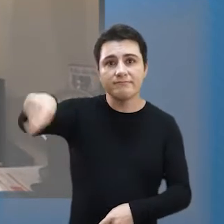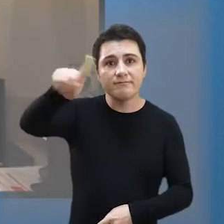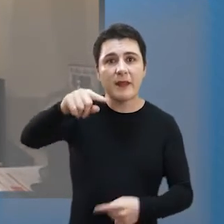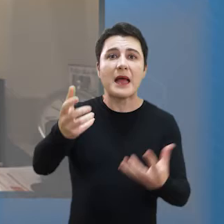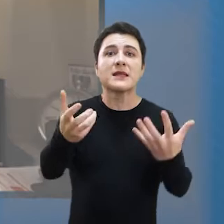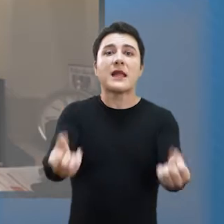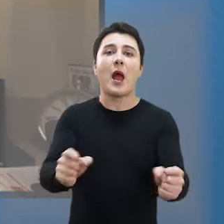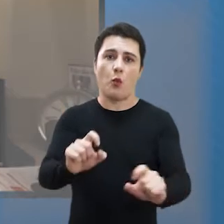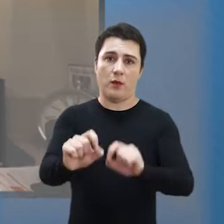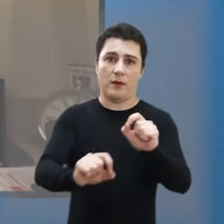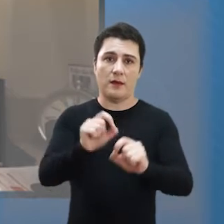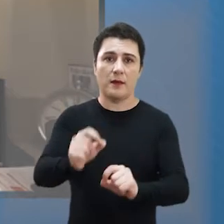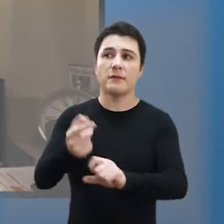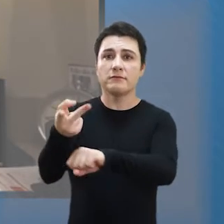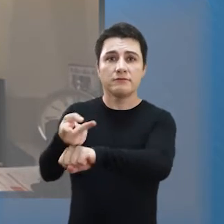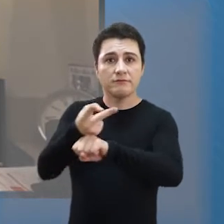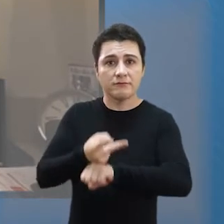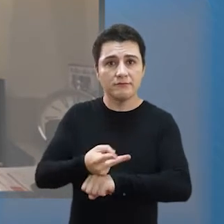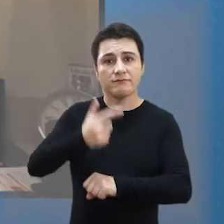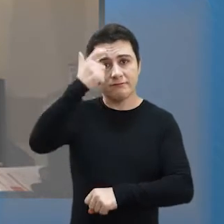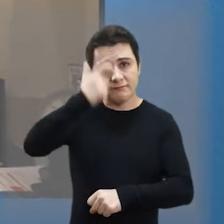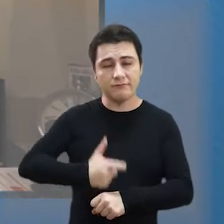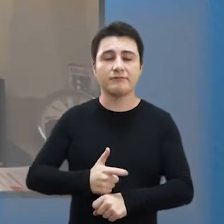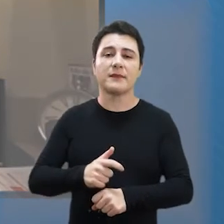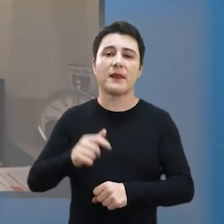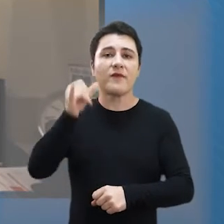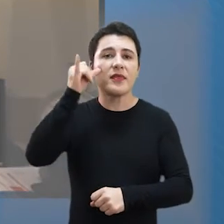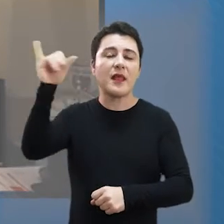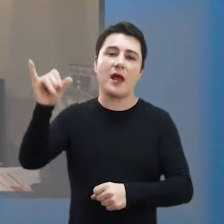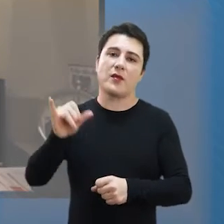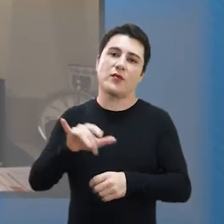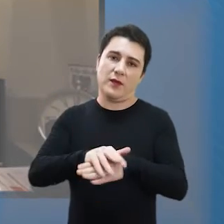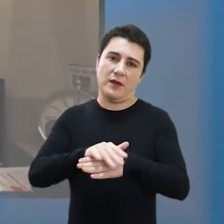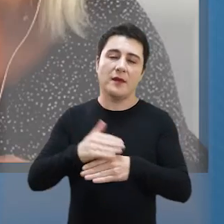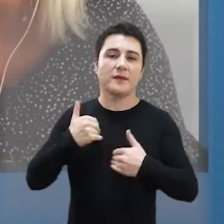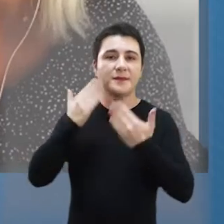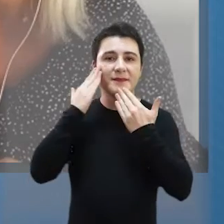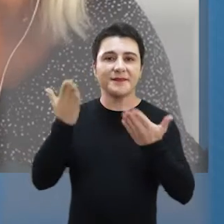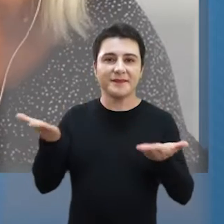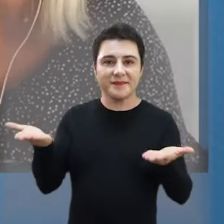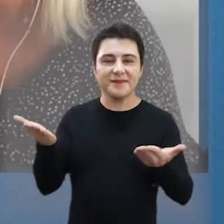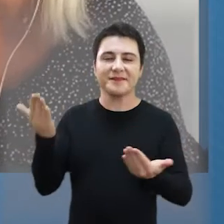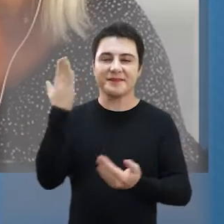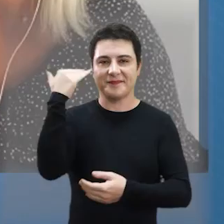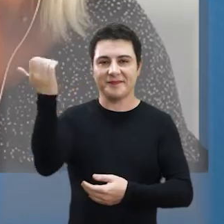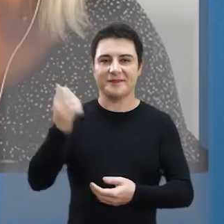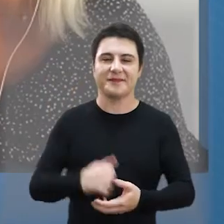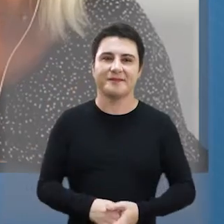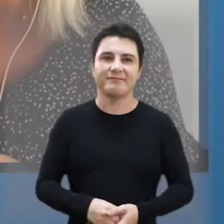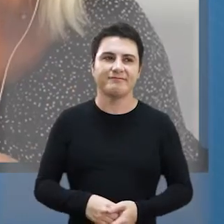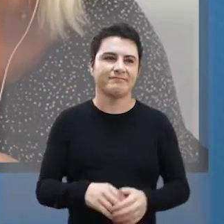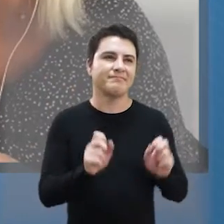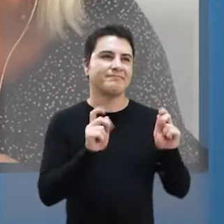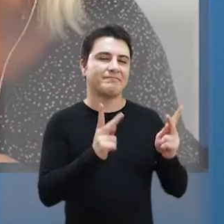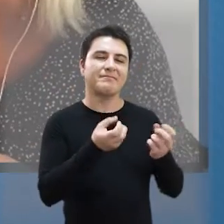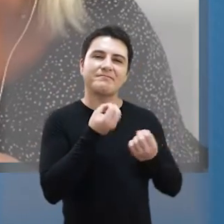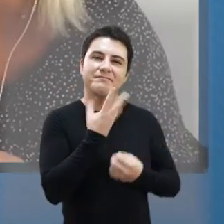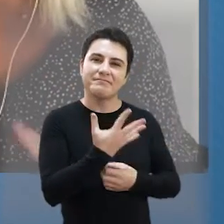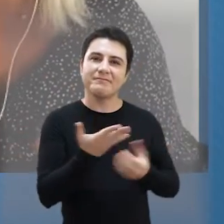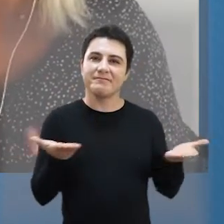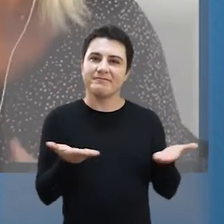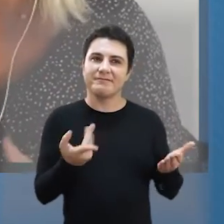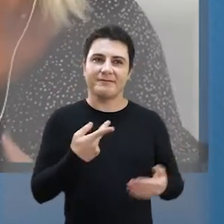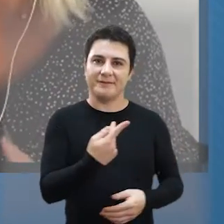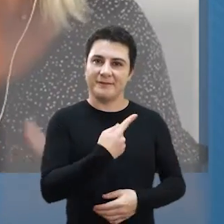convencê-los a vir procurar, a se prevenir também. E eu queria agradecer por esse convite. Que bacana a gente ter